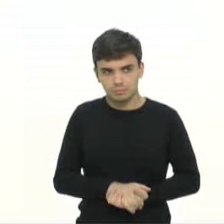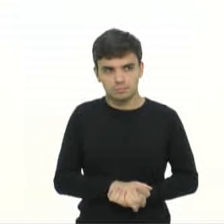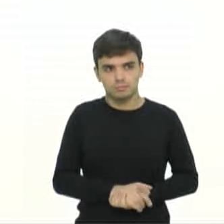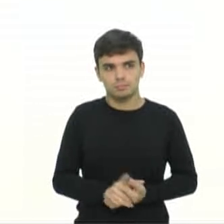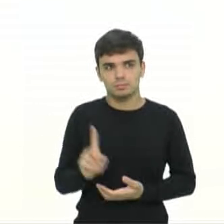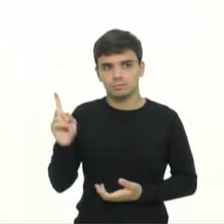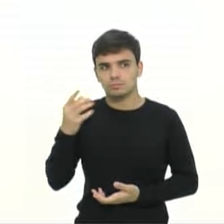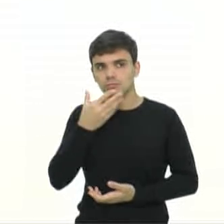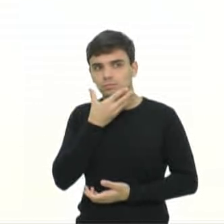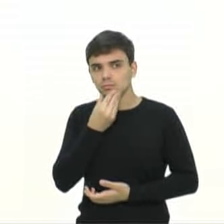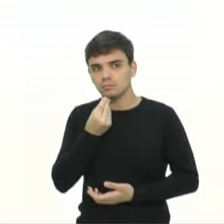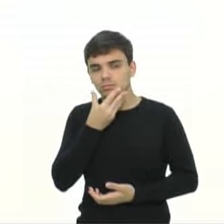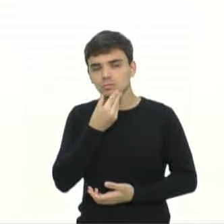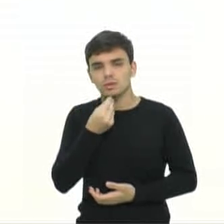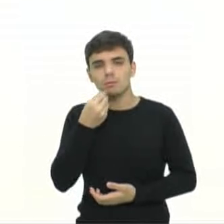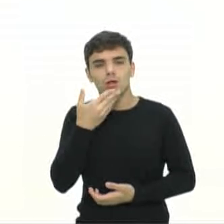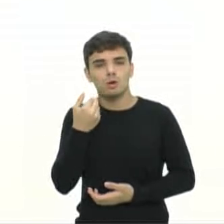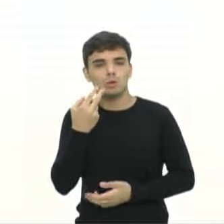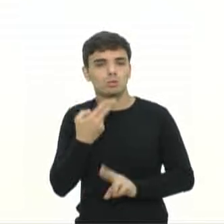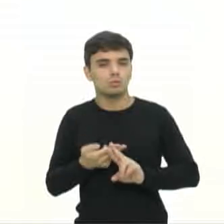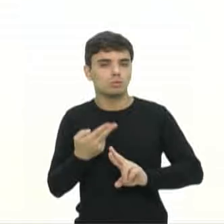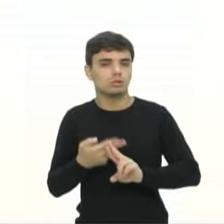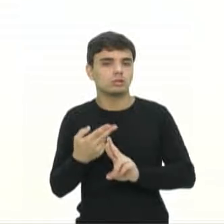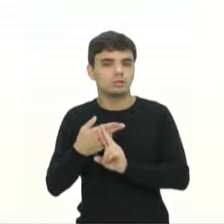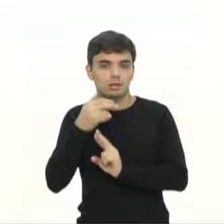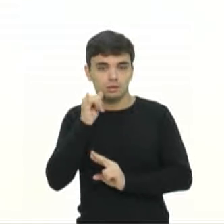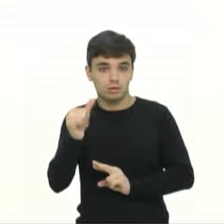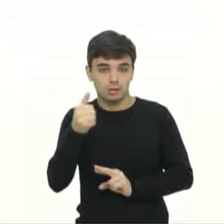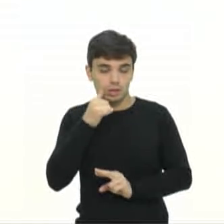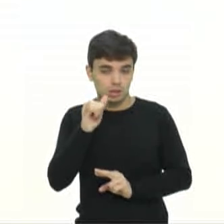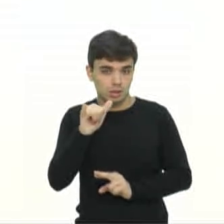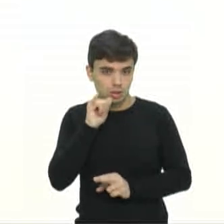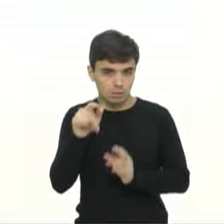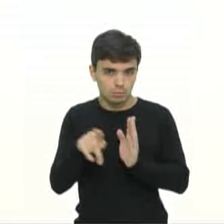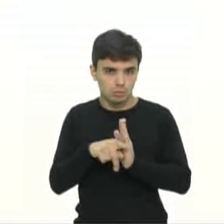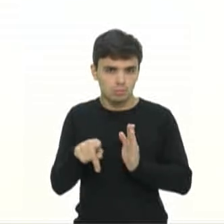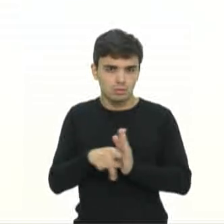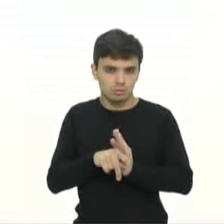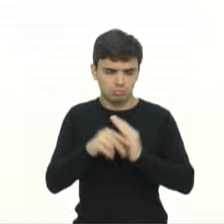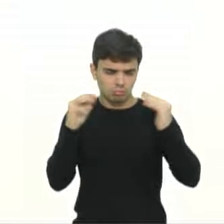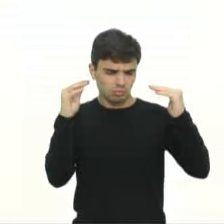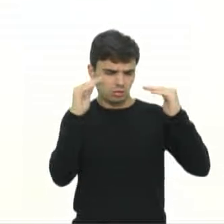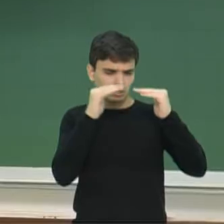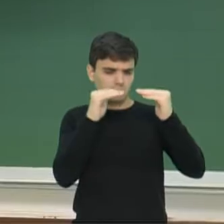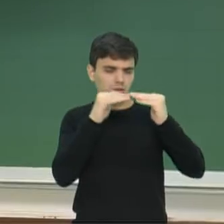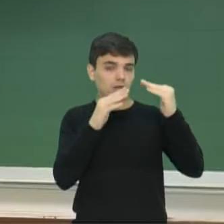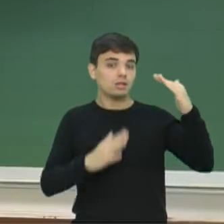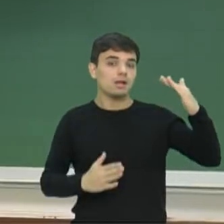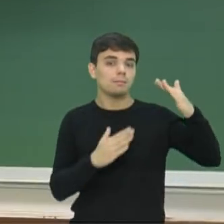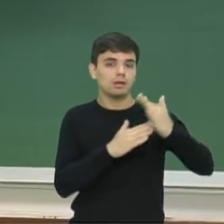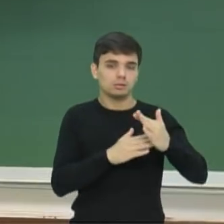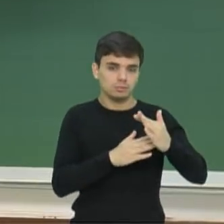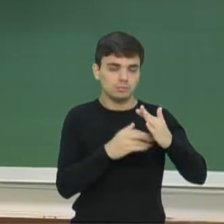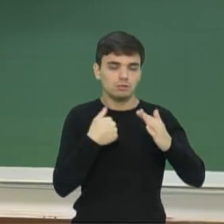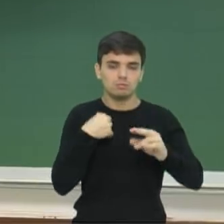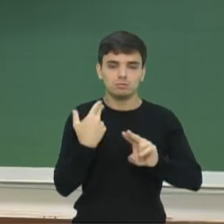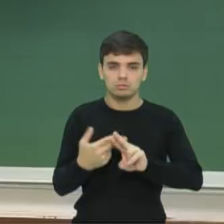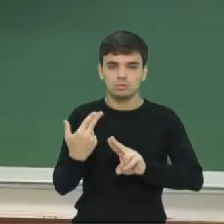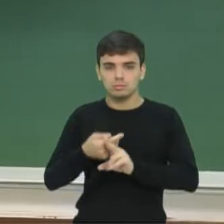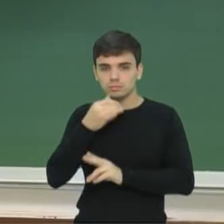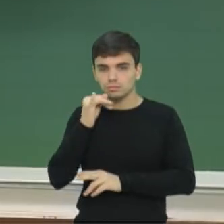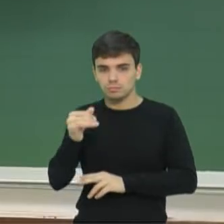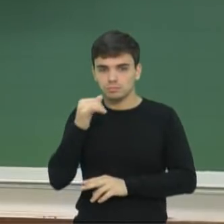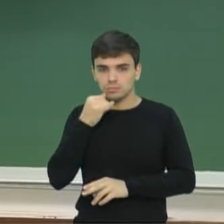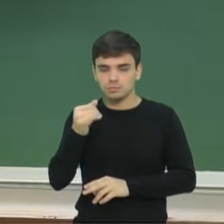quê? É o melhor uso da energia em busca da eficiência máxima. Então, vou usar a energia para buscar